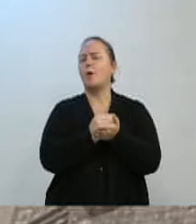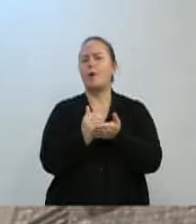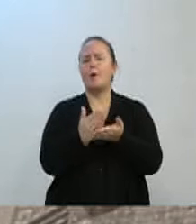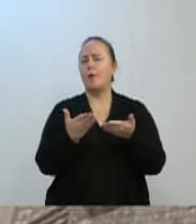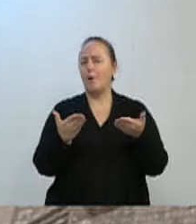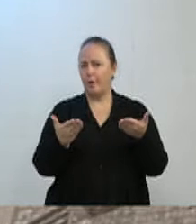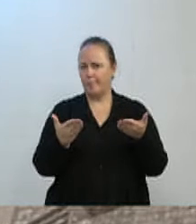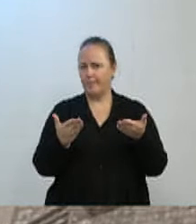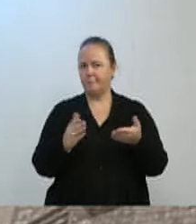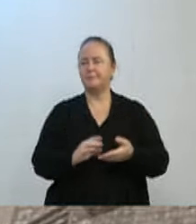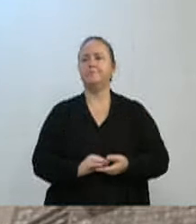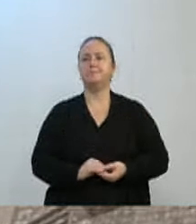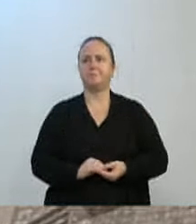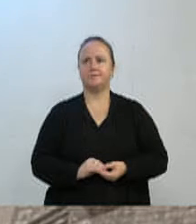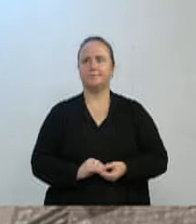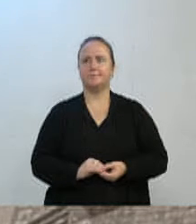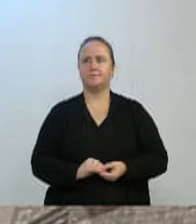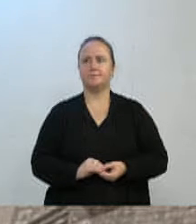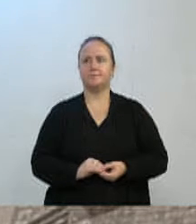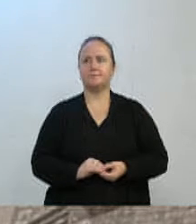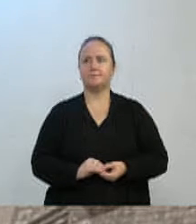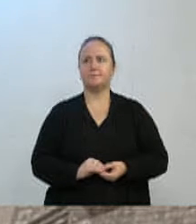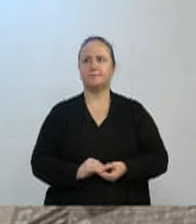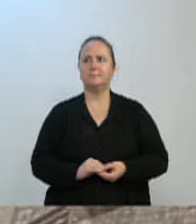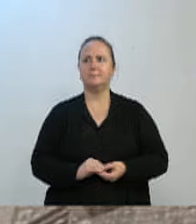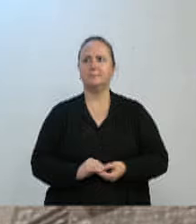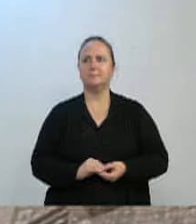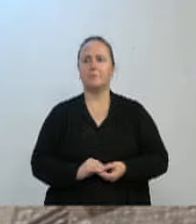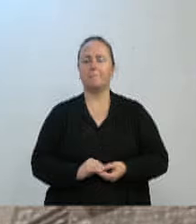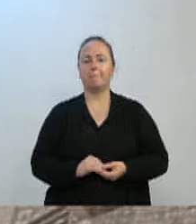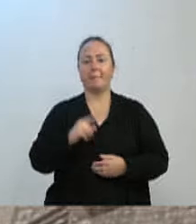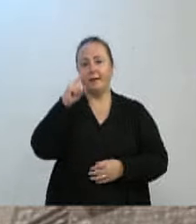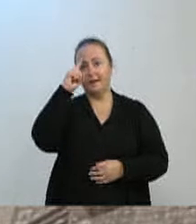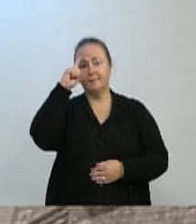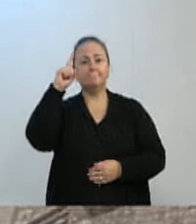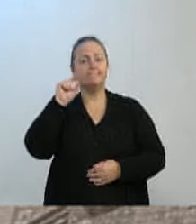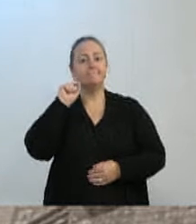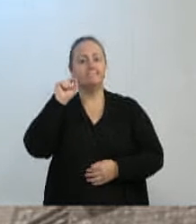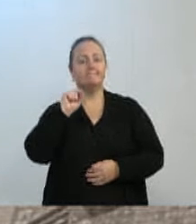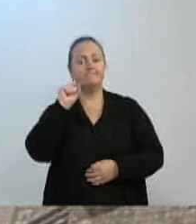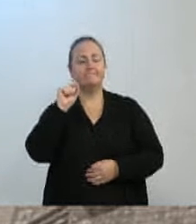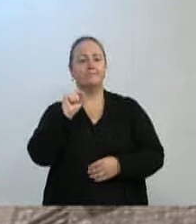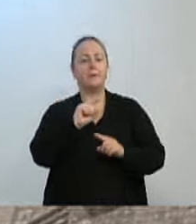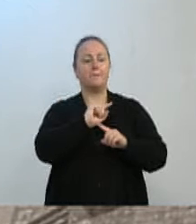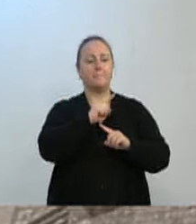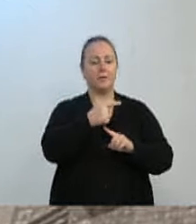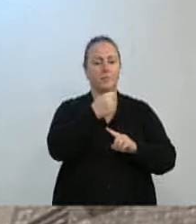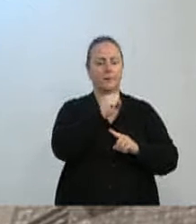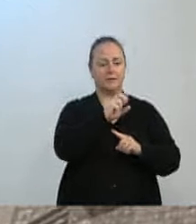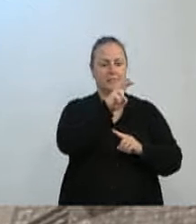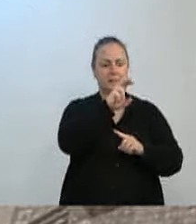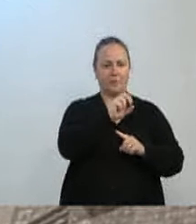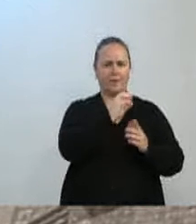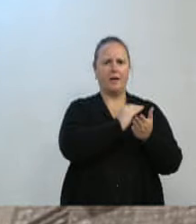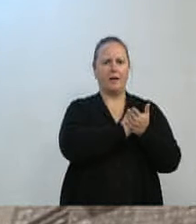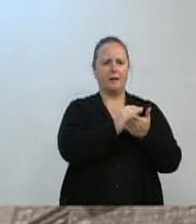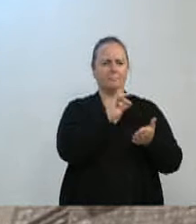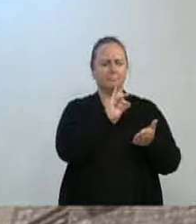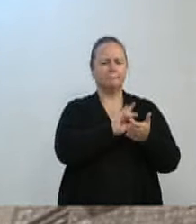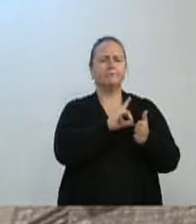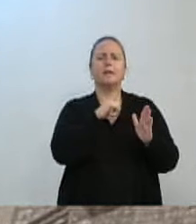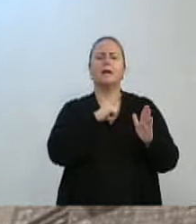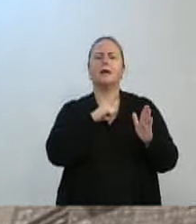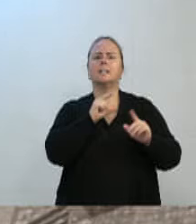A ideia foi, começando do início do município, em 1850, o que nós